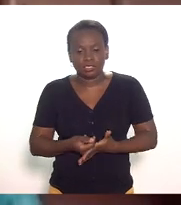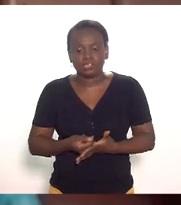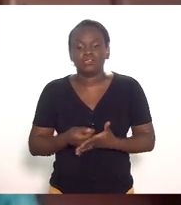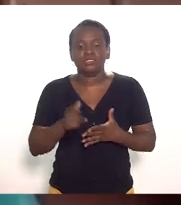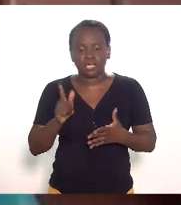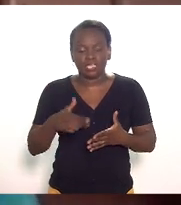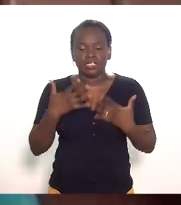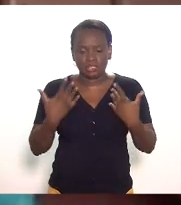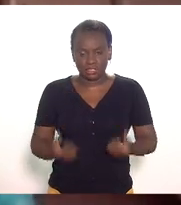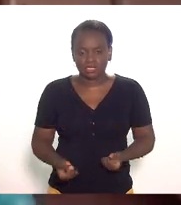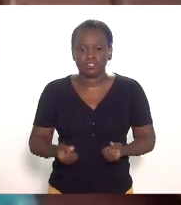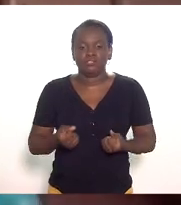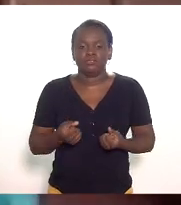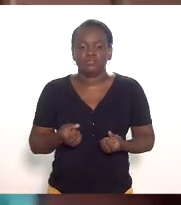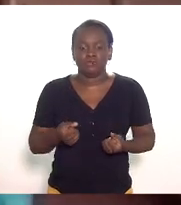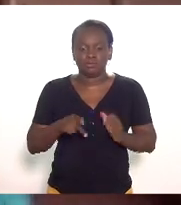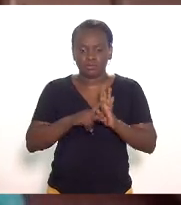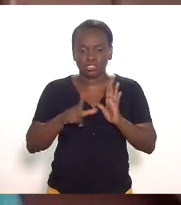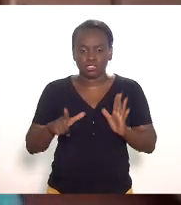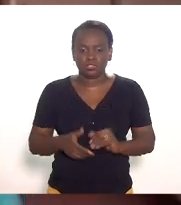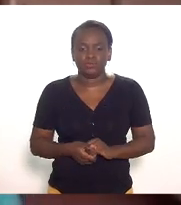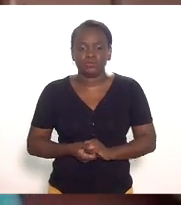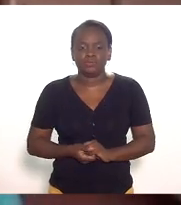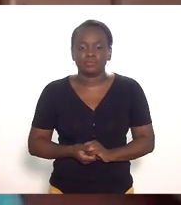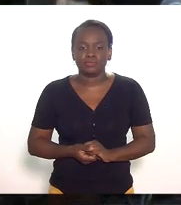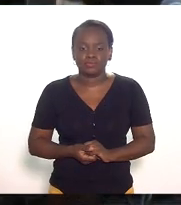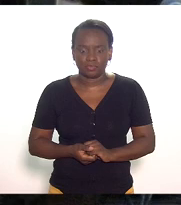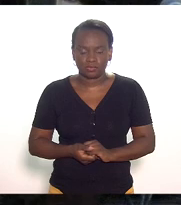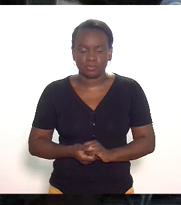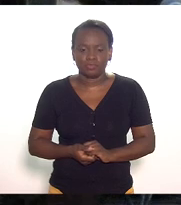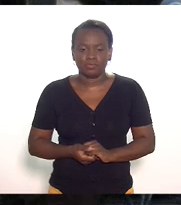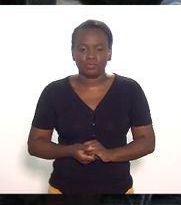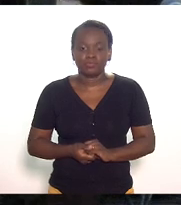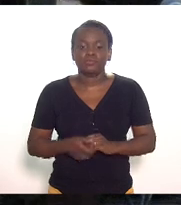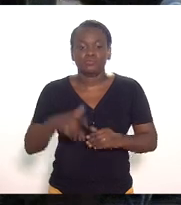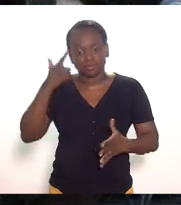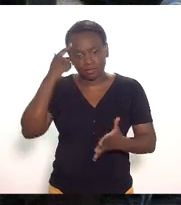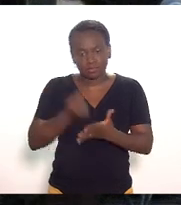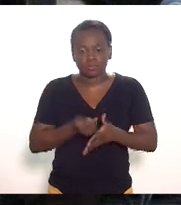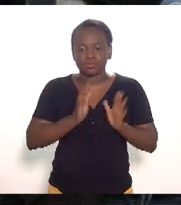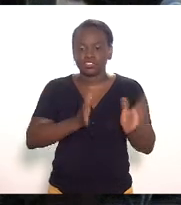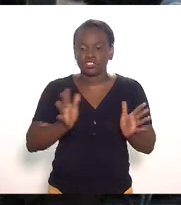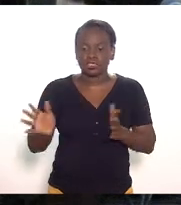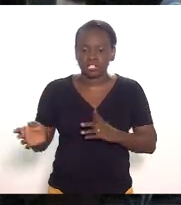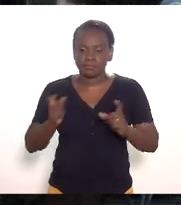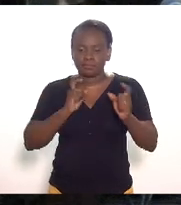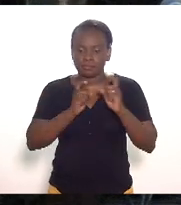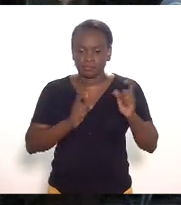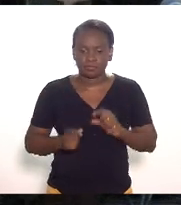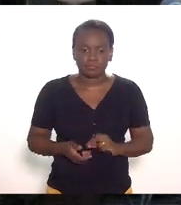é favorável ao projeto. Com os muito pareceres emitidos em discussão.